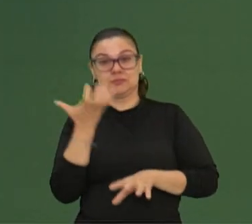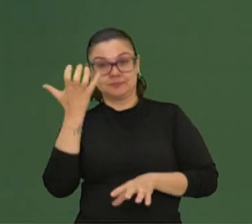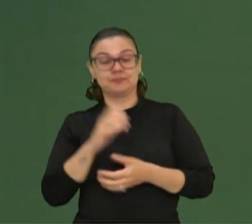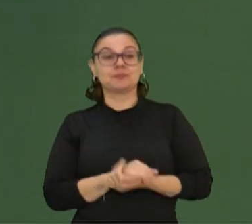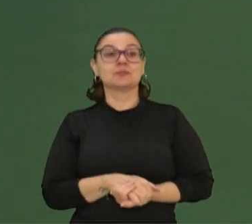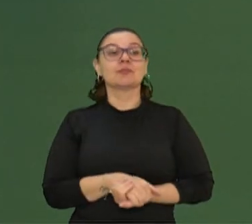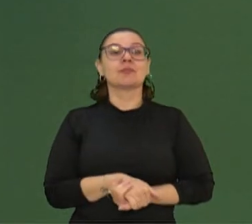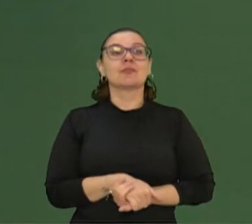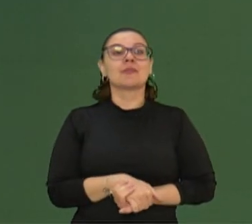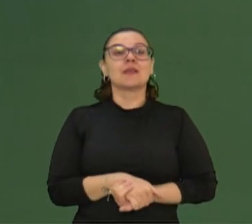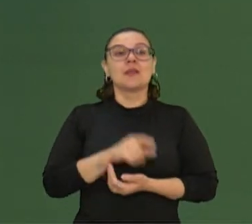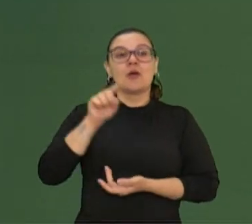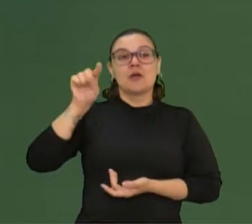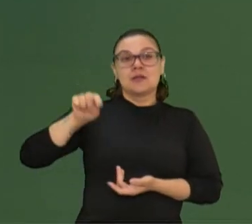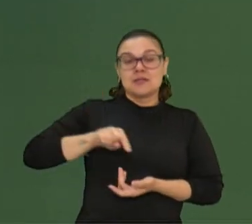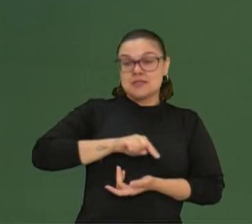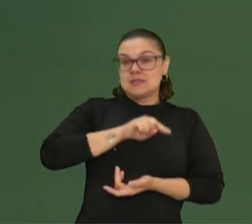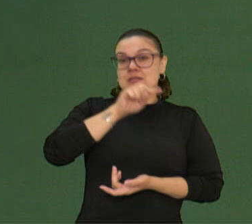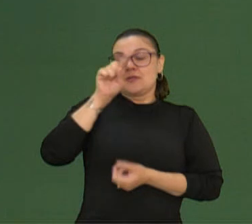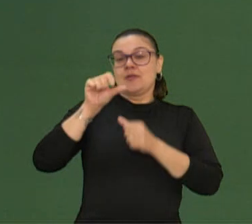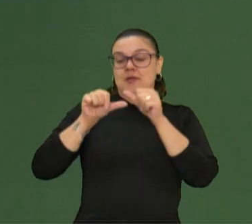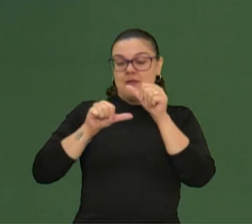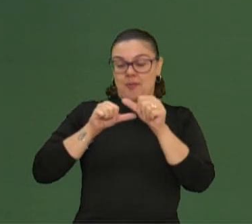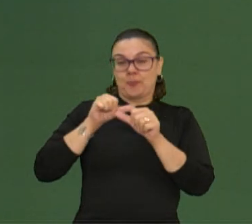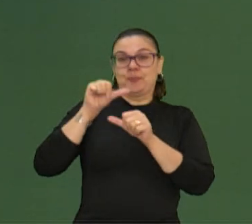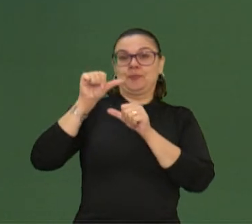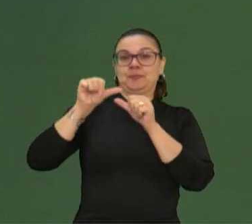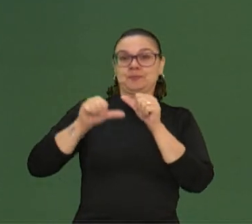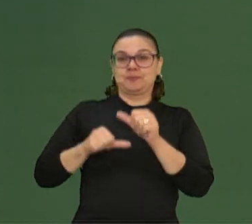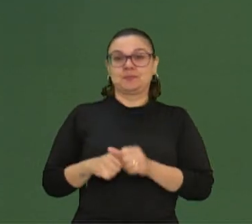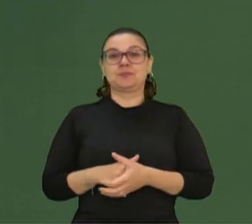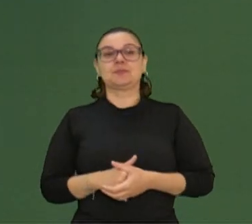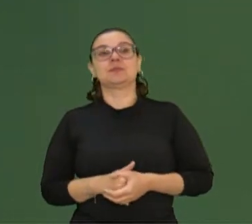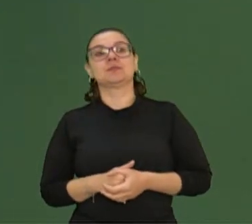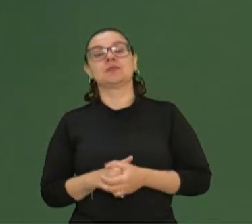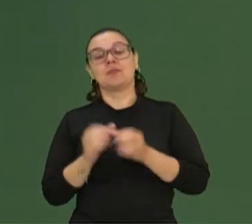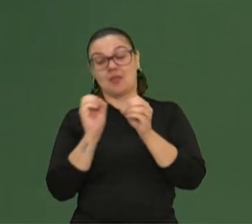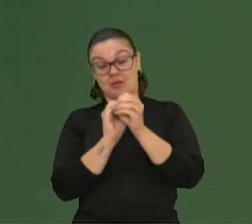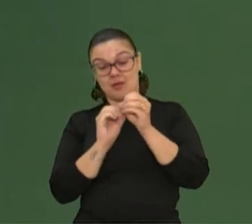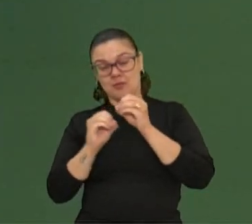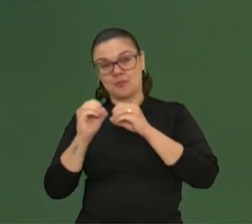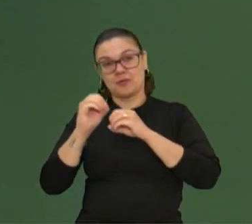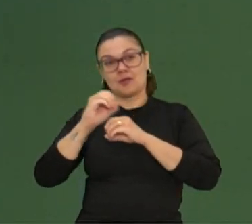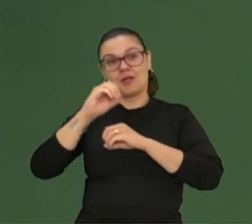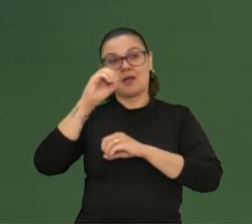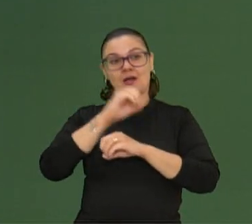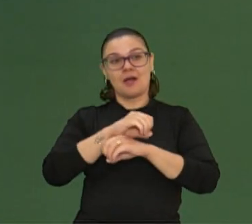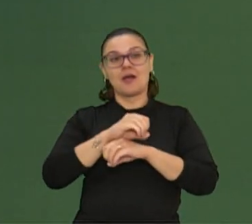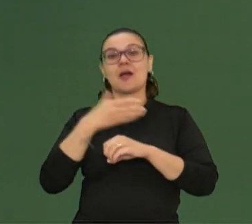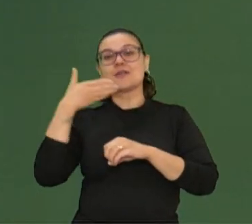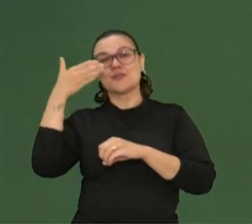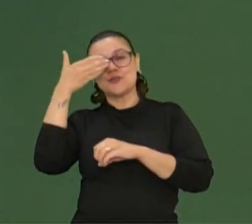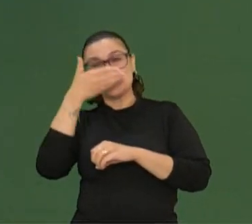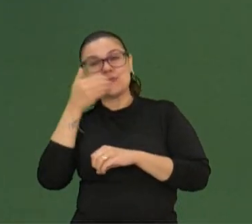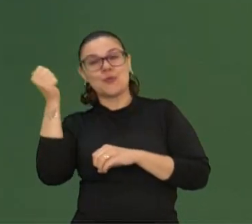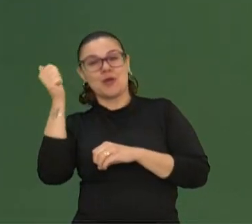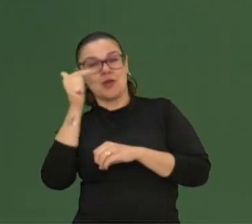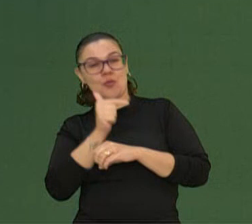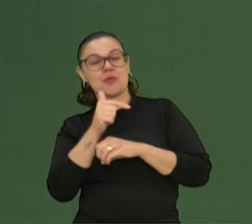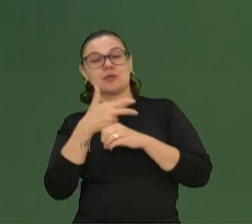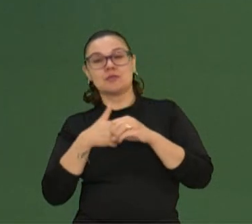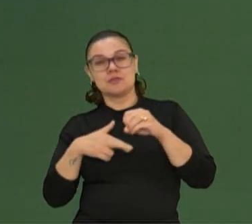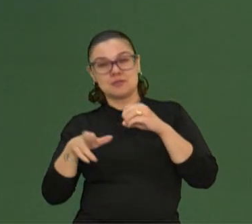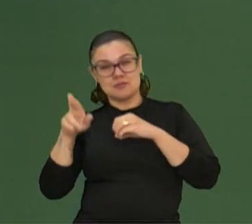bom? E esse ciclo aqui vai fazendo transformações da molécula, dos gliceratos, fósforos gliceratos e assim